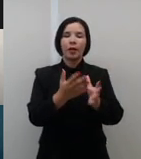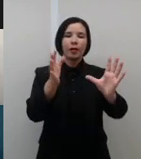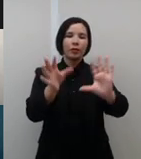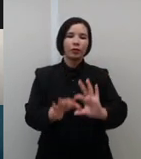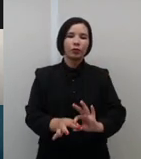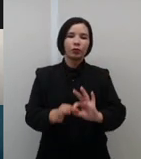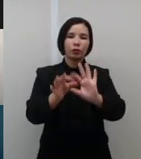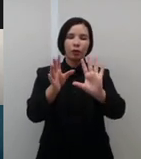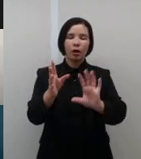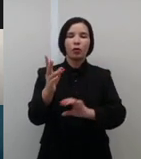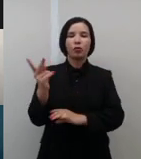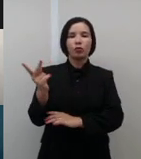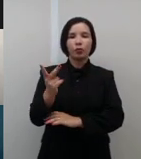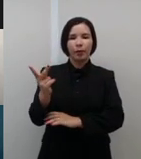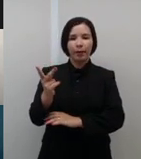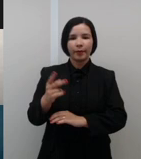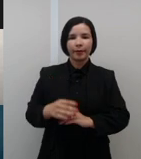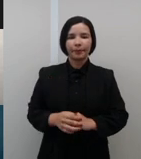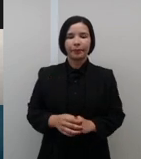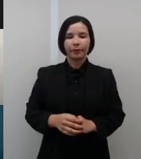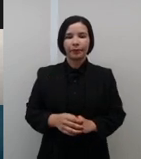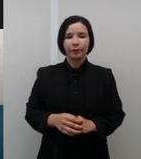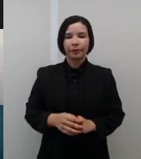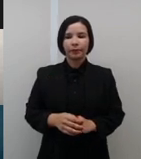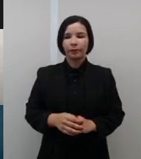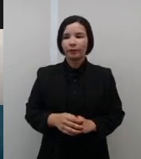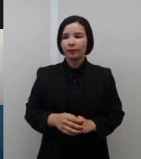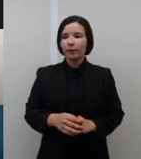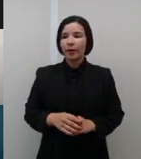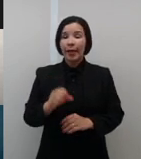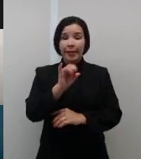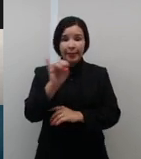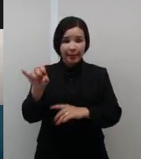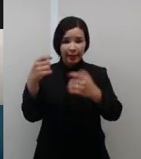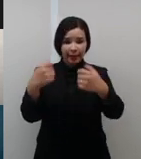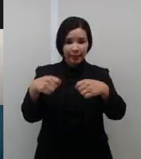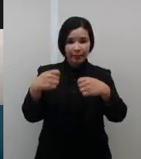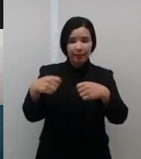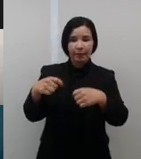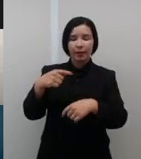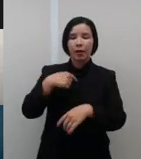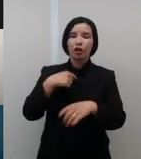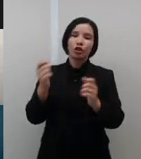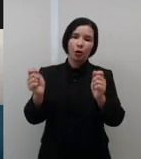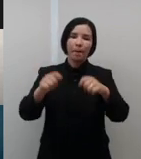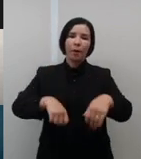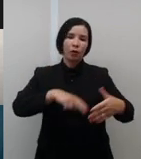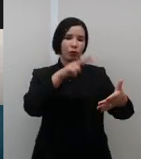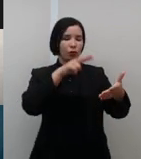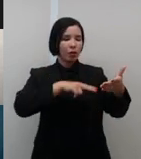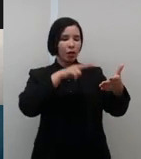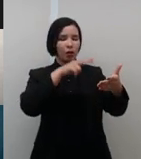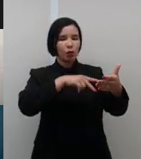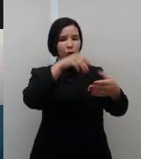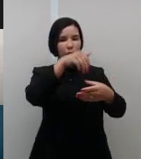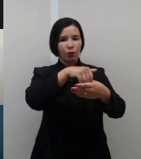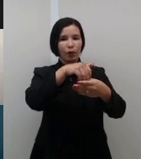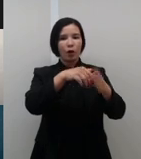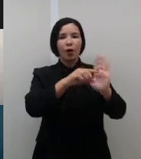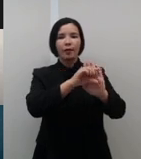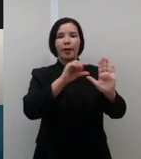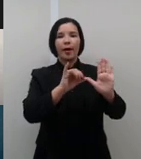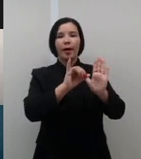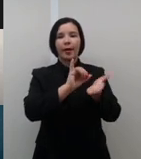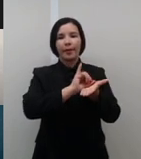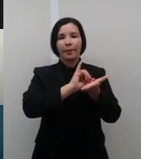pares. Se houver necessidade, né, posso fazer a leitura, talvez da ementa,